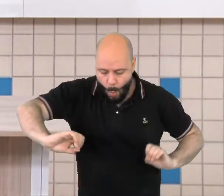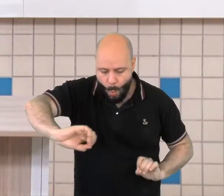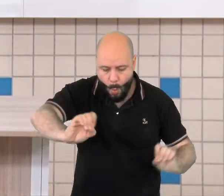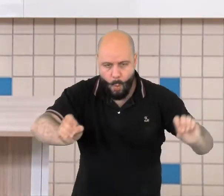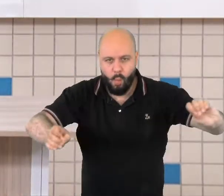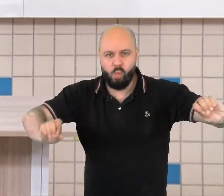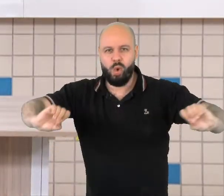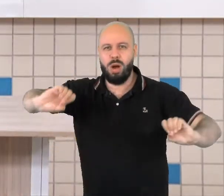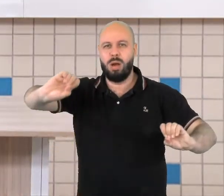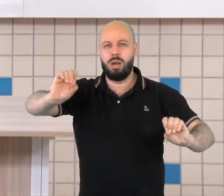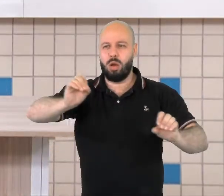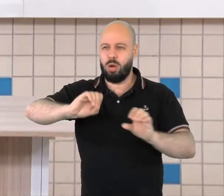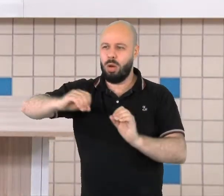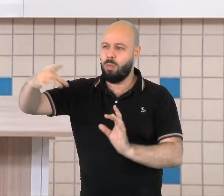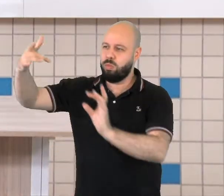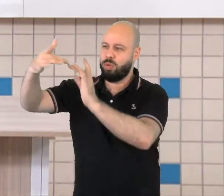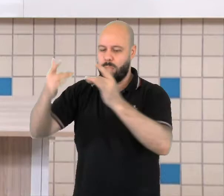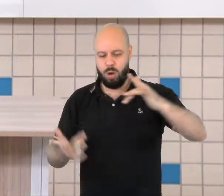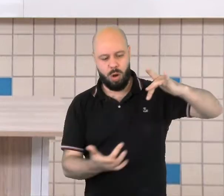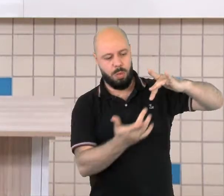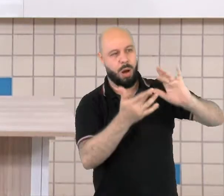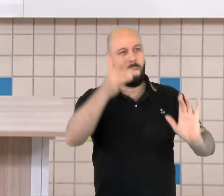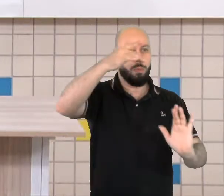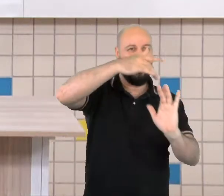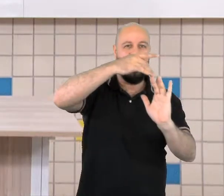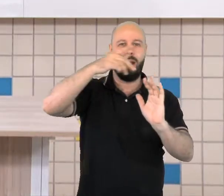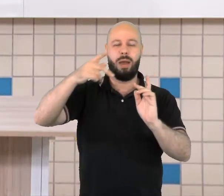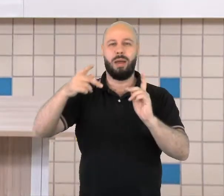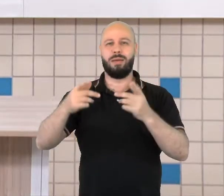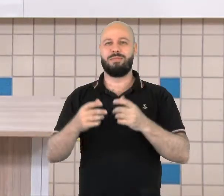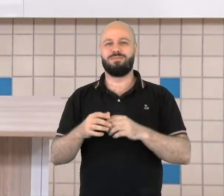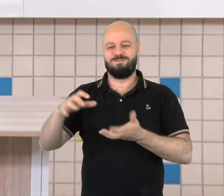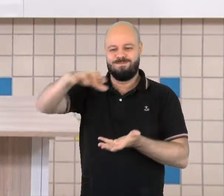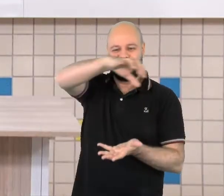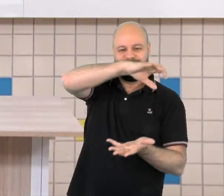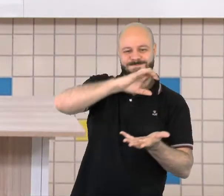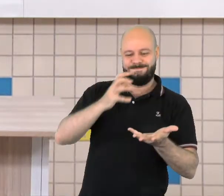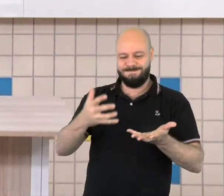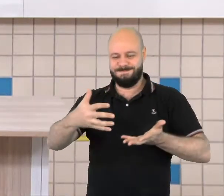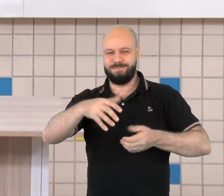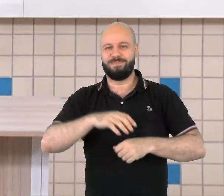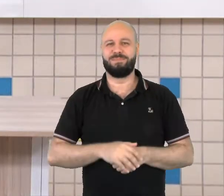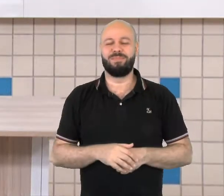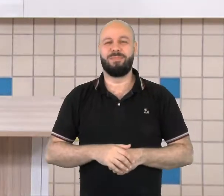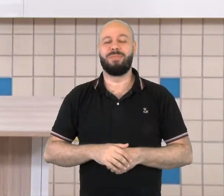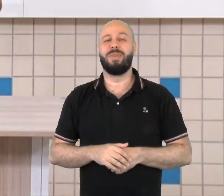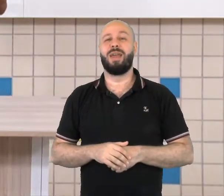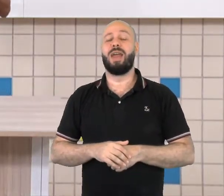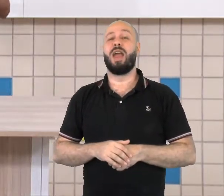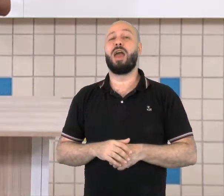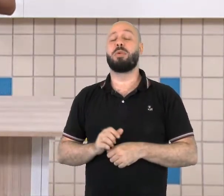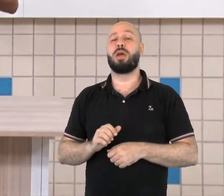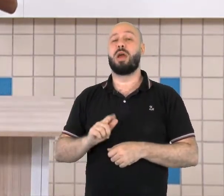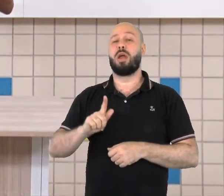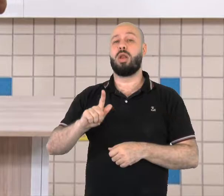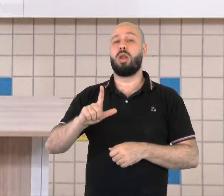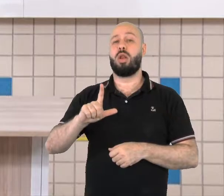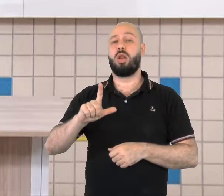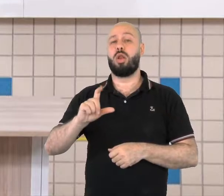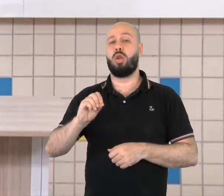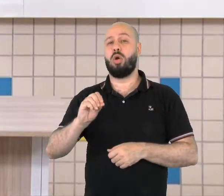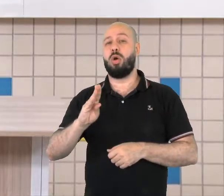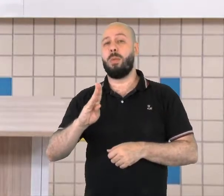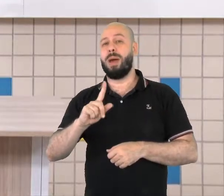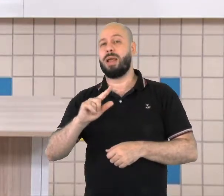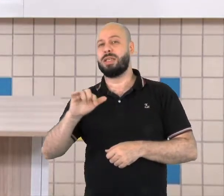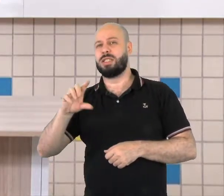interligam. Então, a globalização tem esse sinônimo também, né? É a interligação entre todos